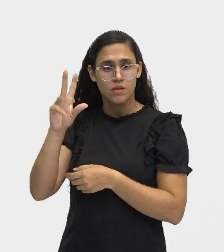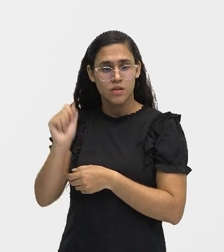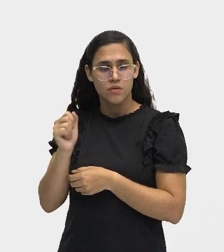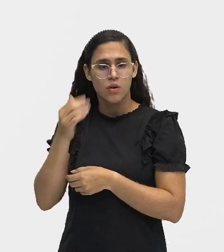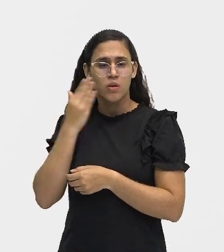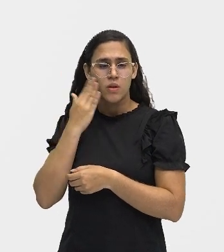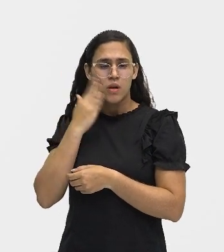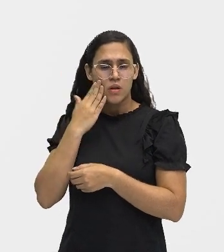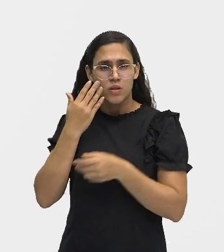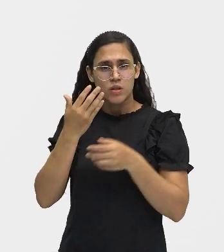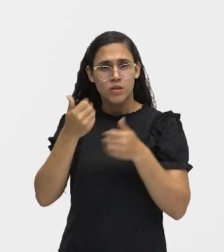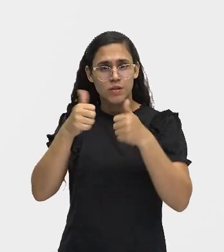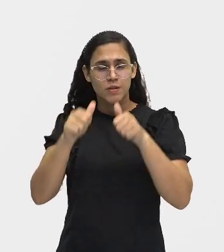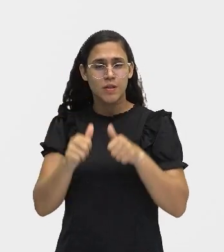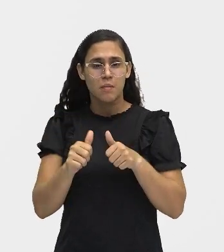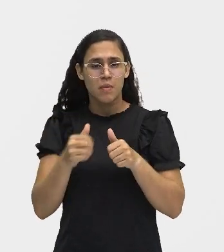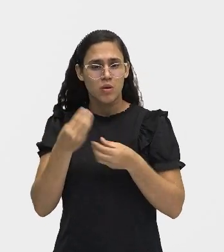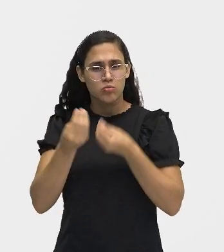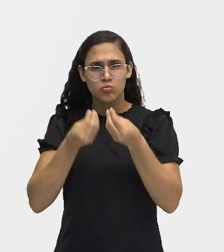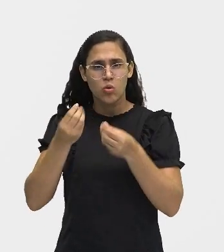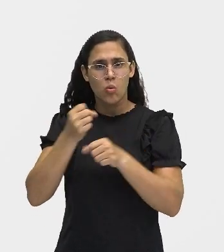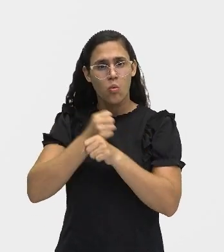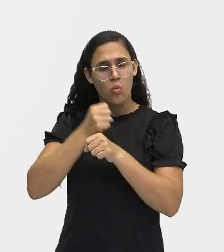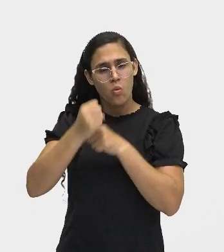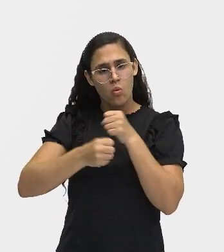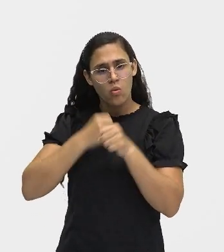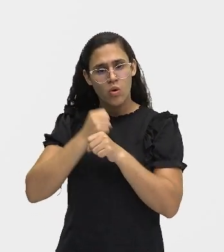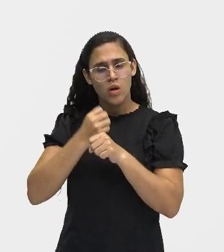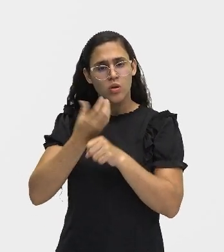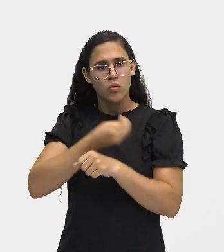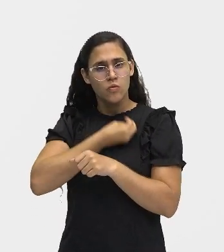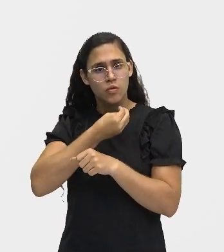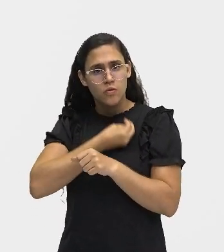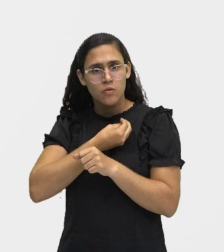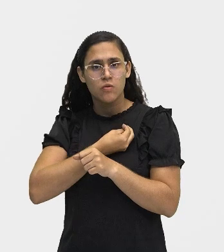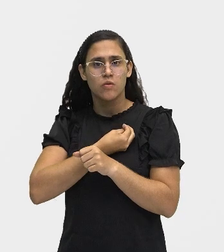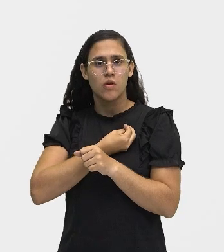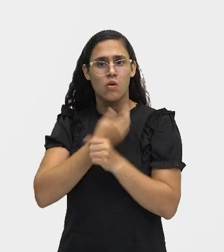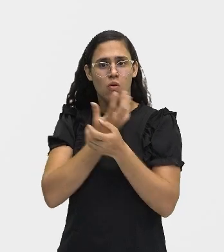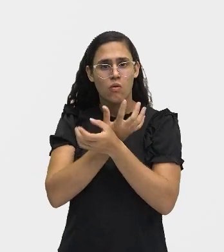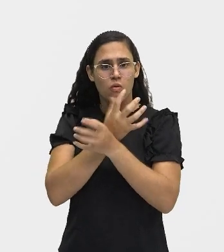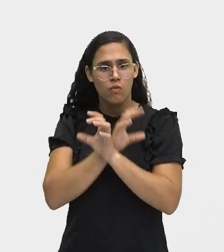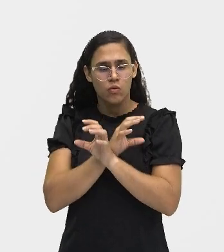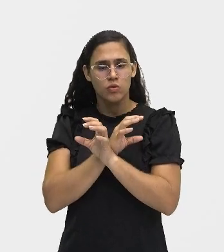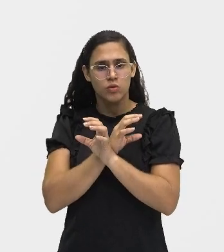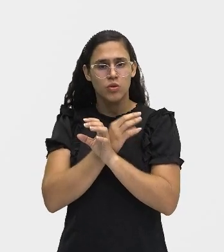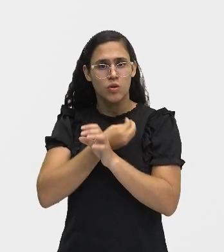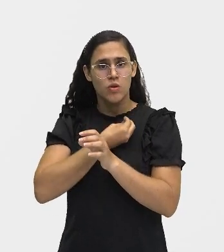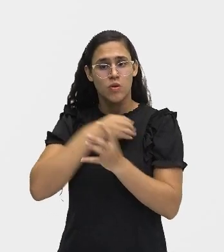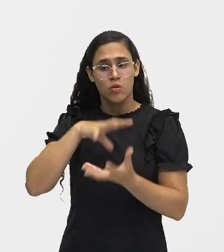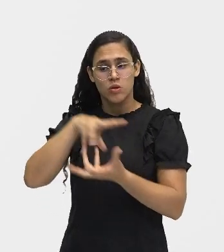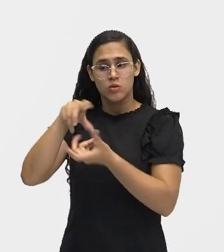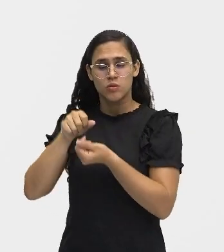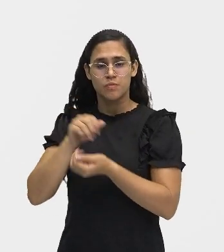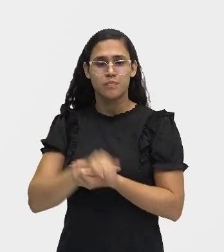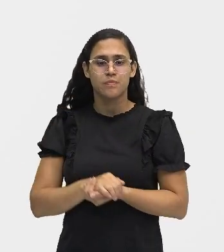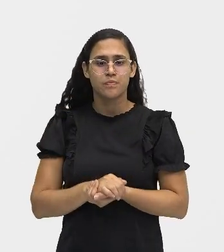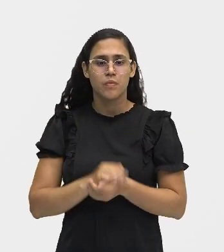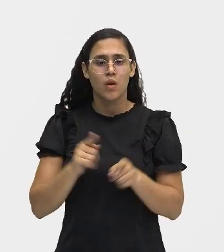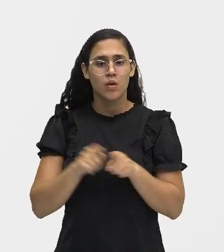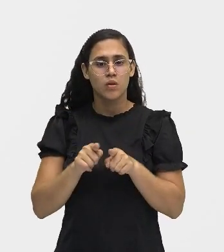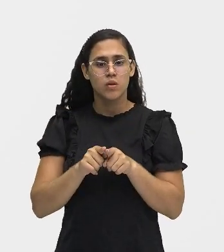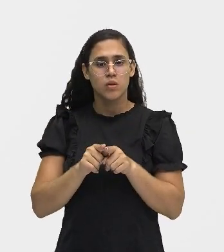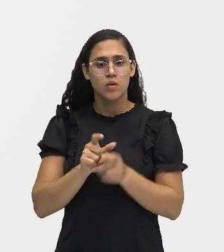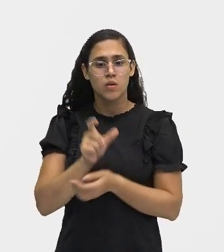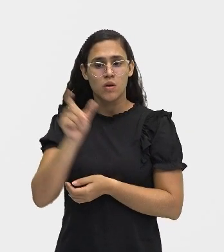encontrado, né? Na verdade, em que ano esse ser vivo viveu ali na Terra e deixou sua marca, tá? E tem também a escala